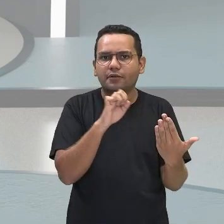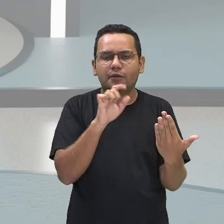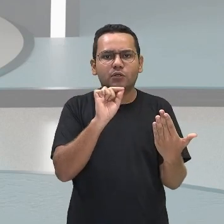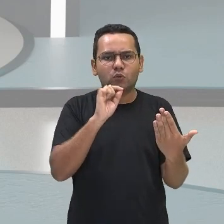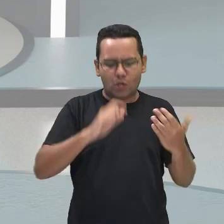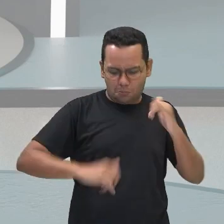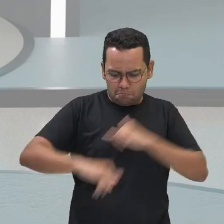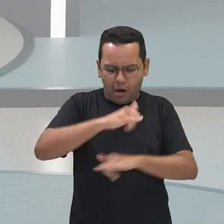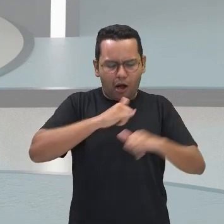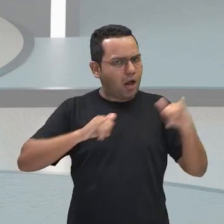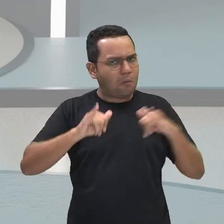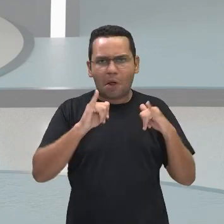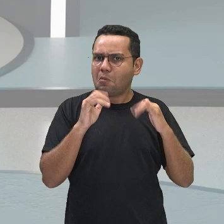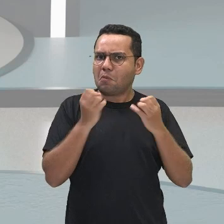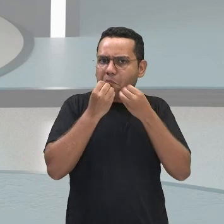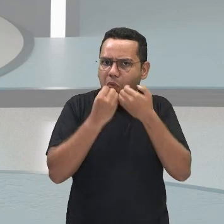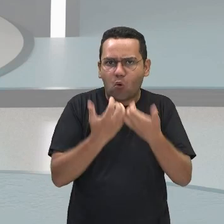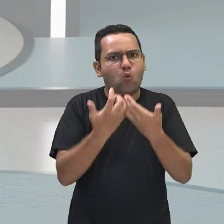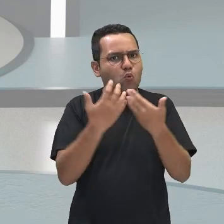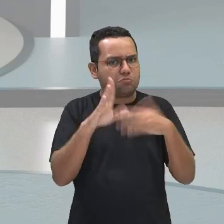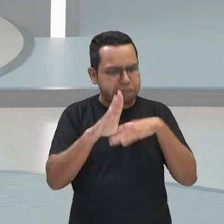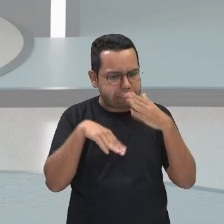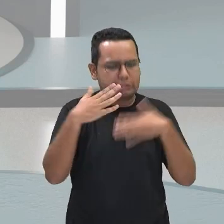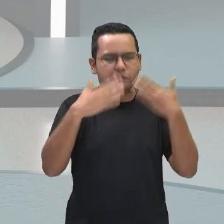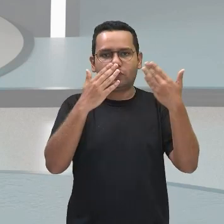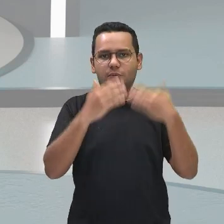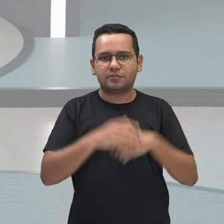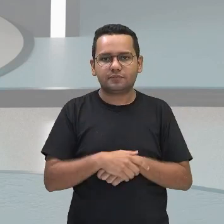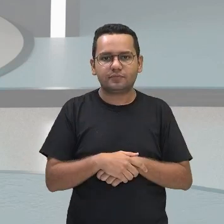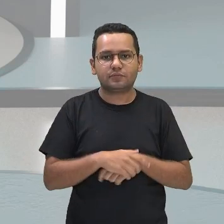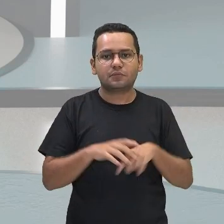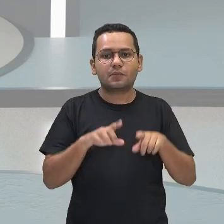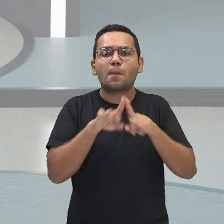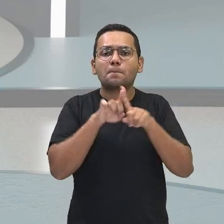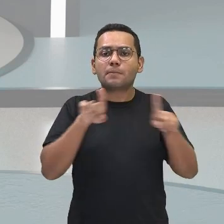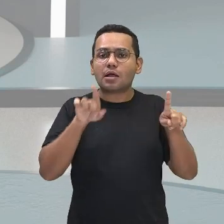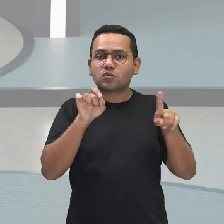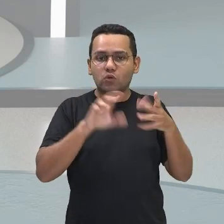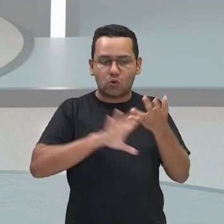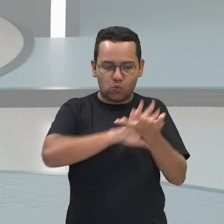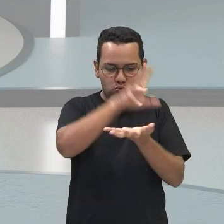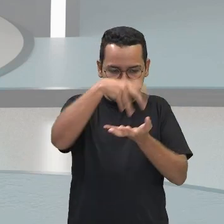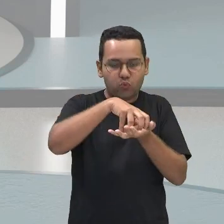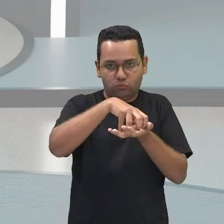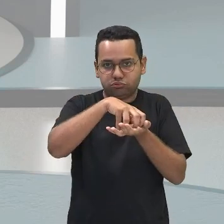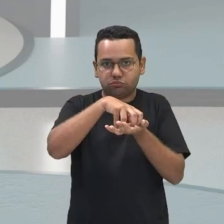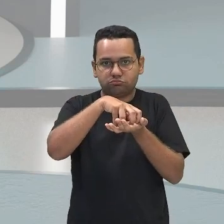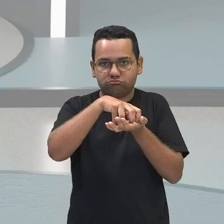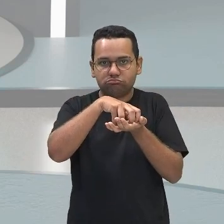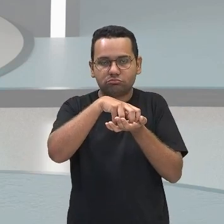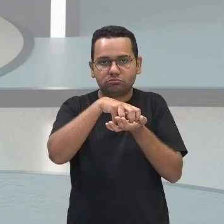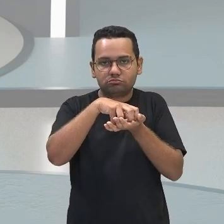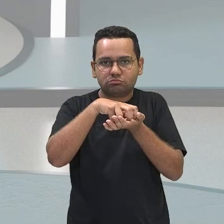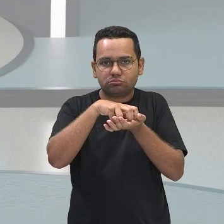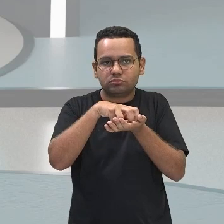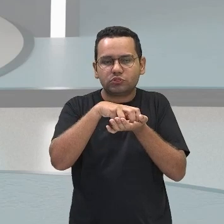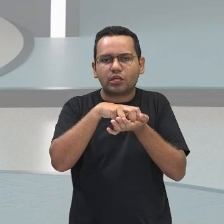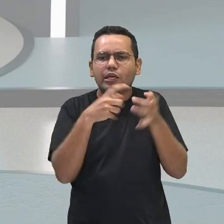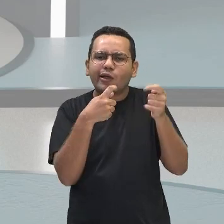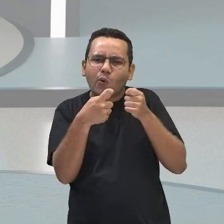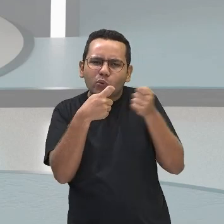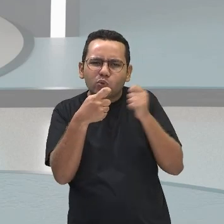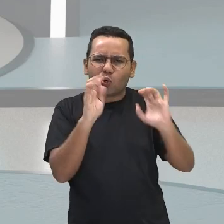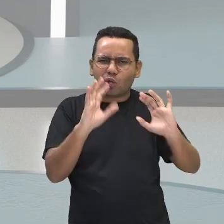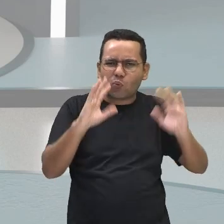As competições aí, as federações, elas botam ali, ó, né? Em